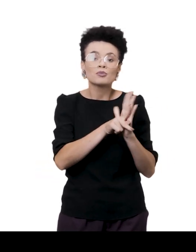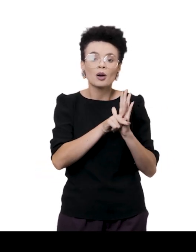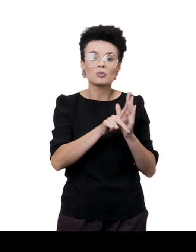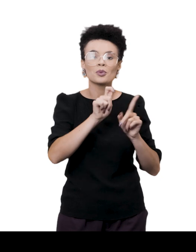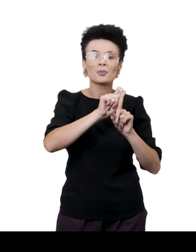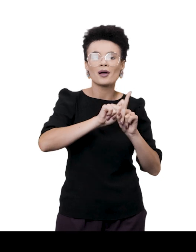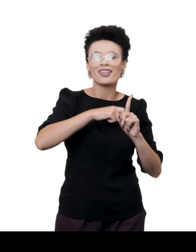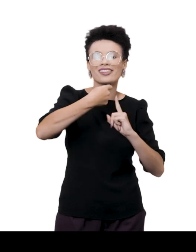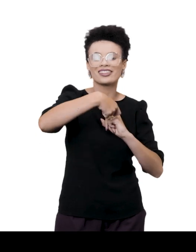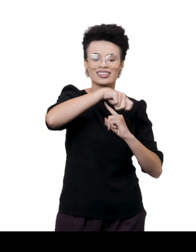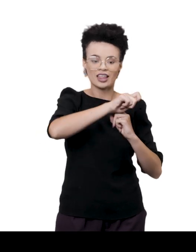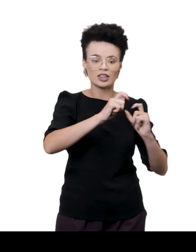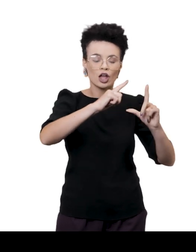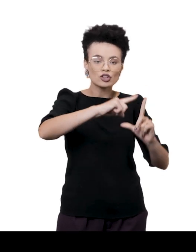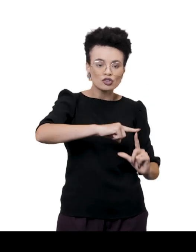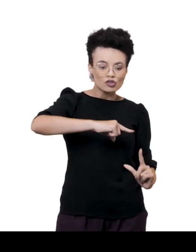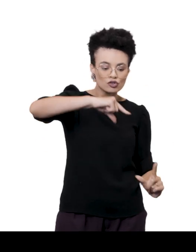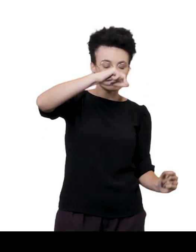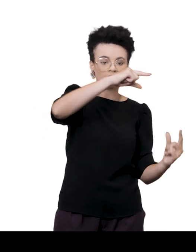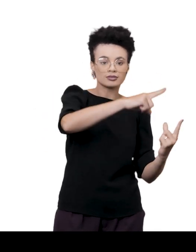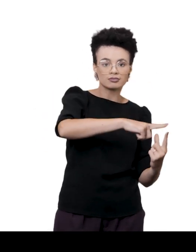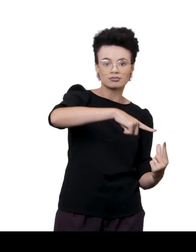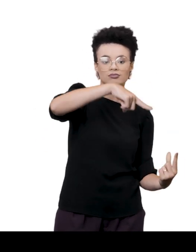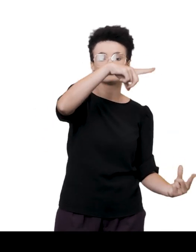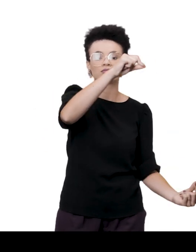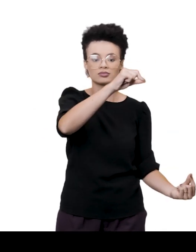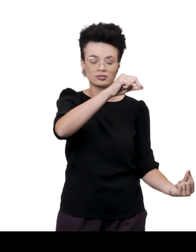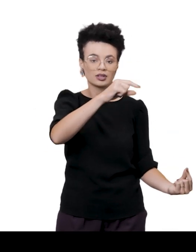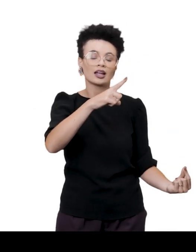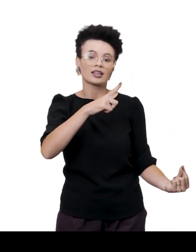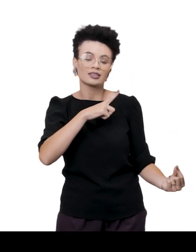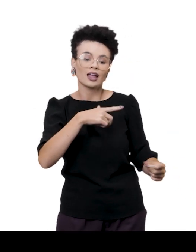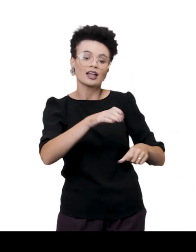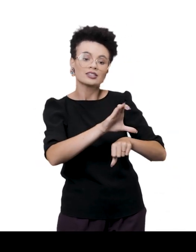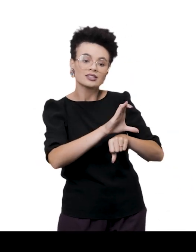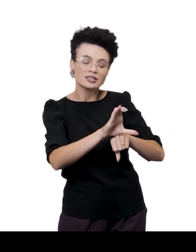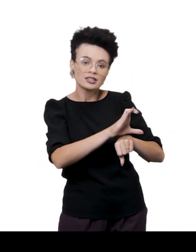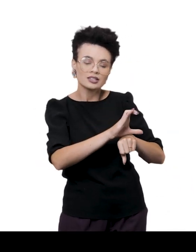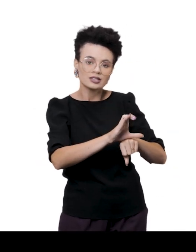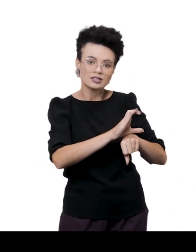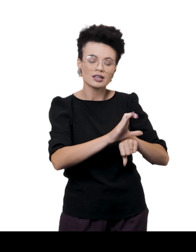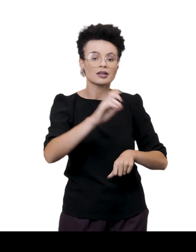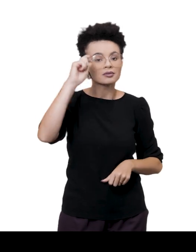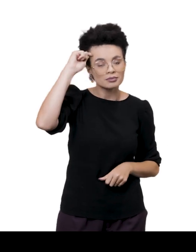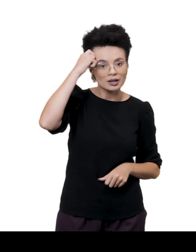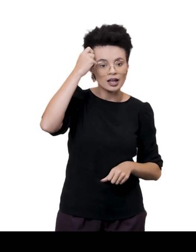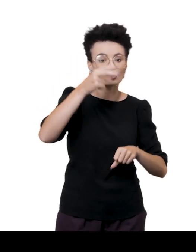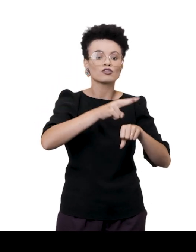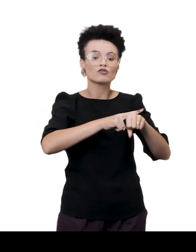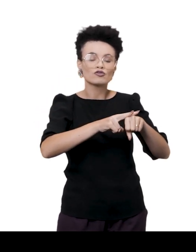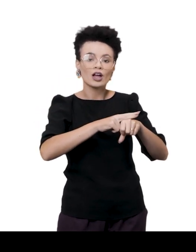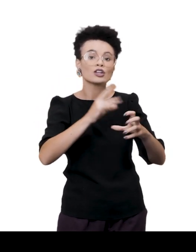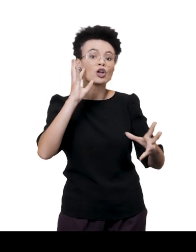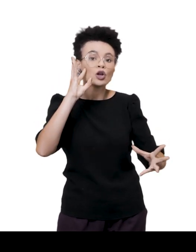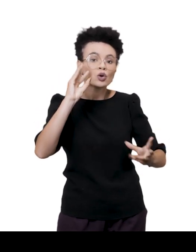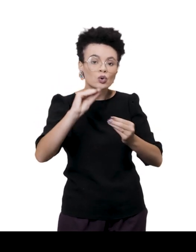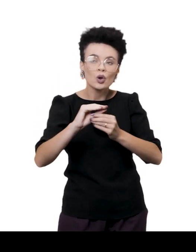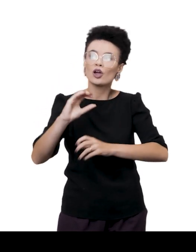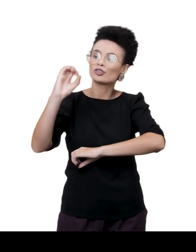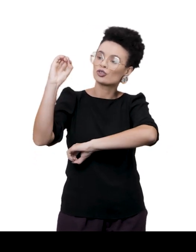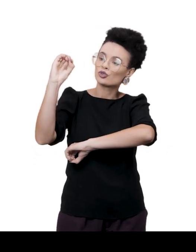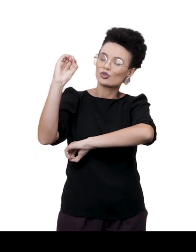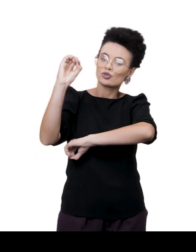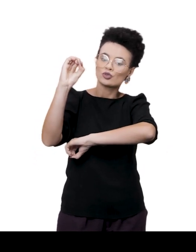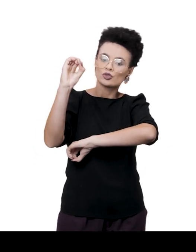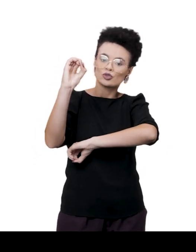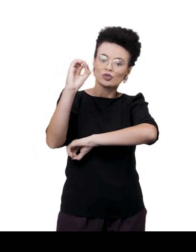À esquerda da composição, folhas largas de bananeira se erguem diante de um céu que mistura tons de laranja,